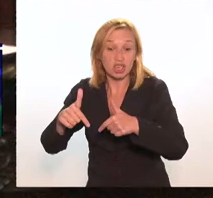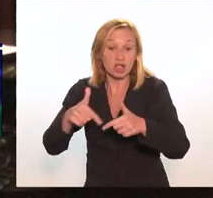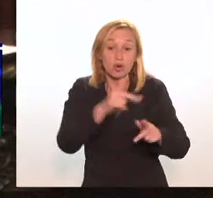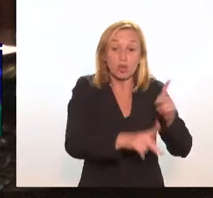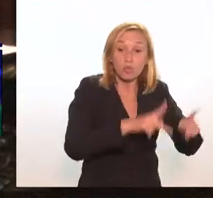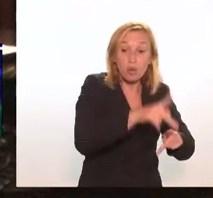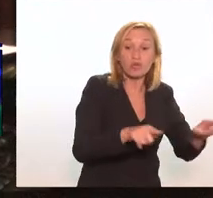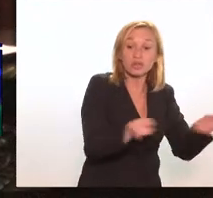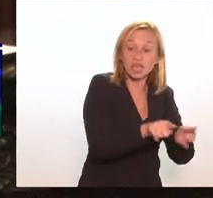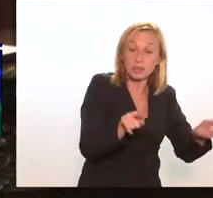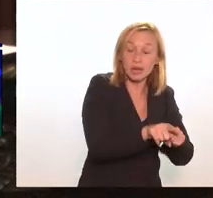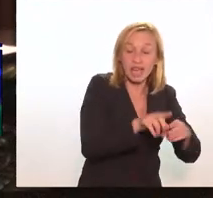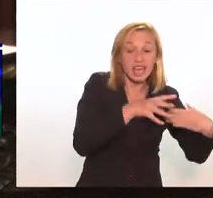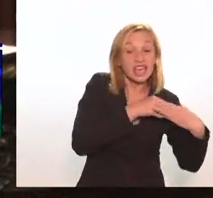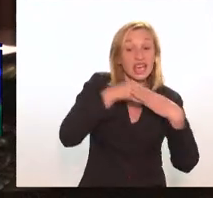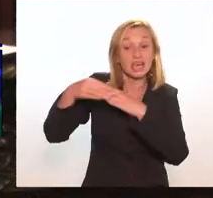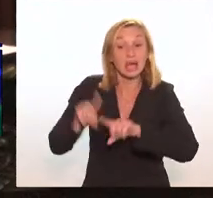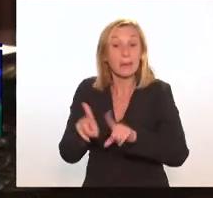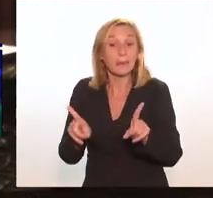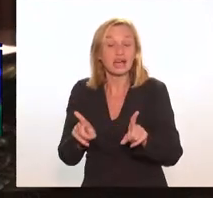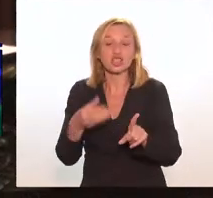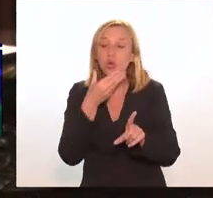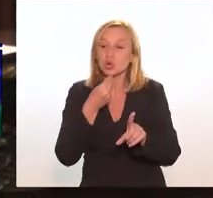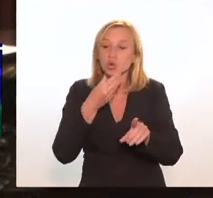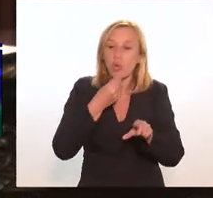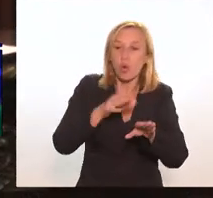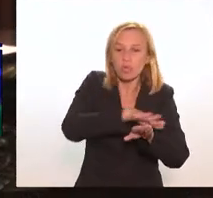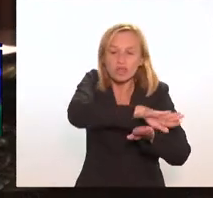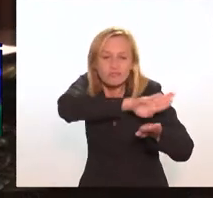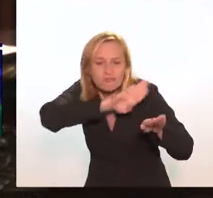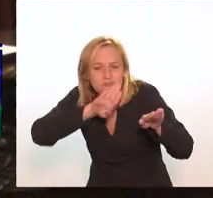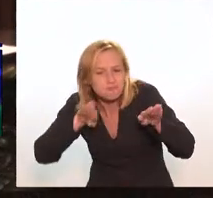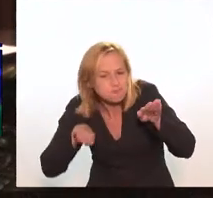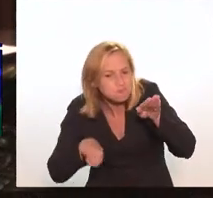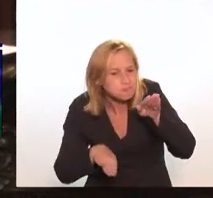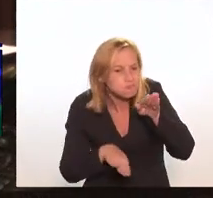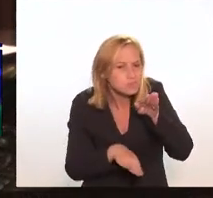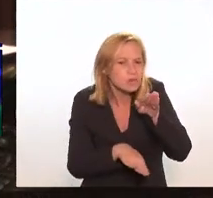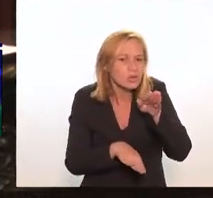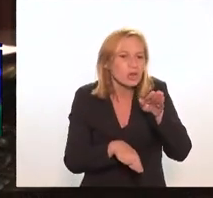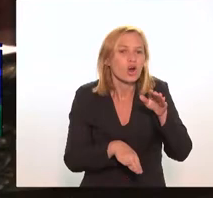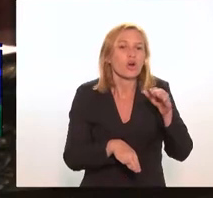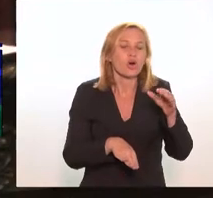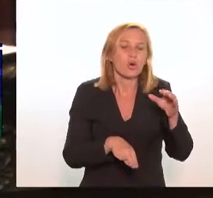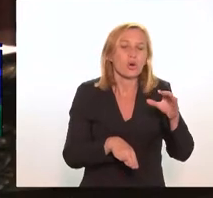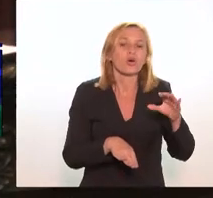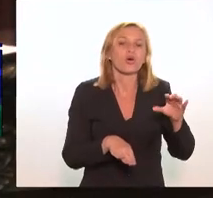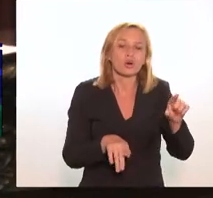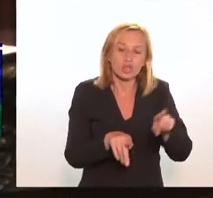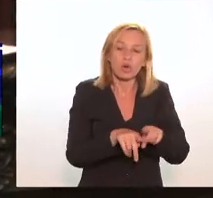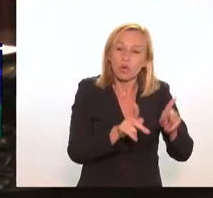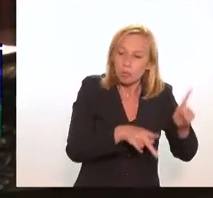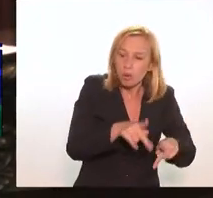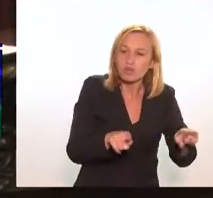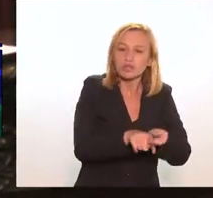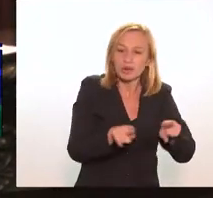ele. Mas quando esse homem se rebaixa, a humanidade também é rebaixada junto com